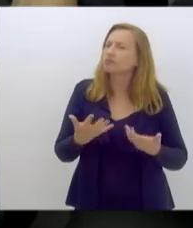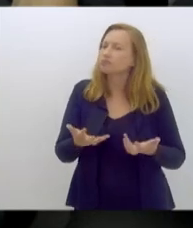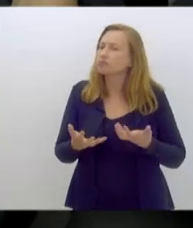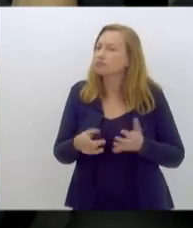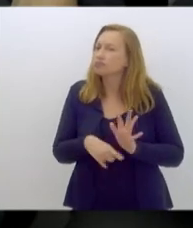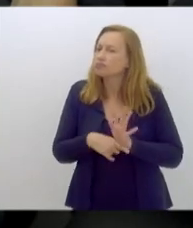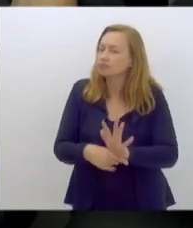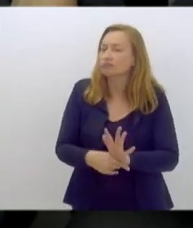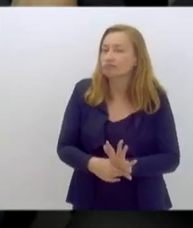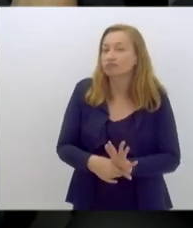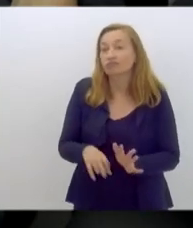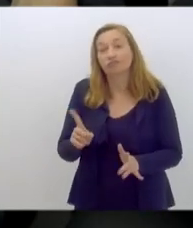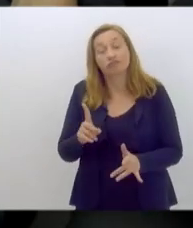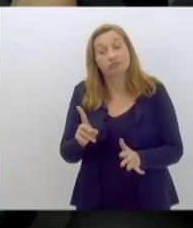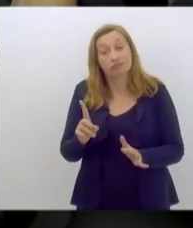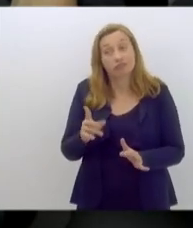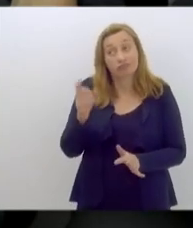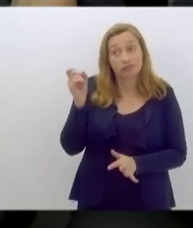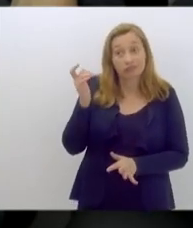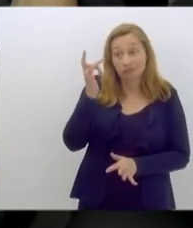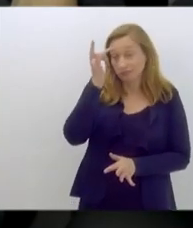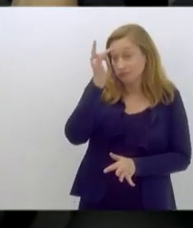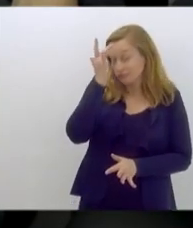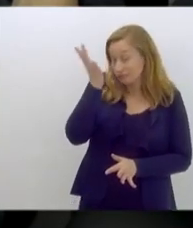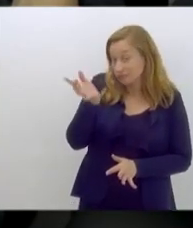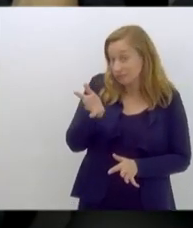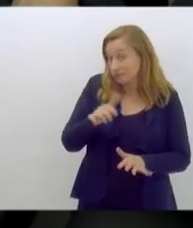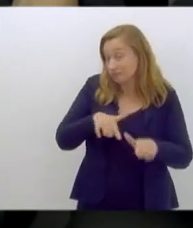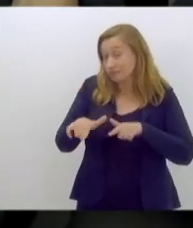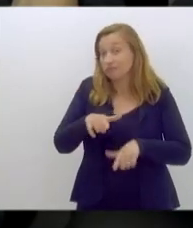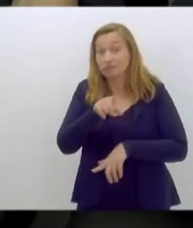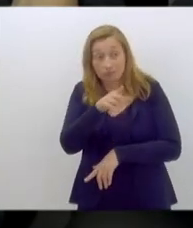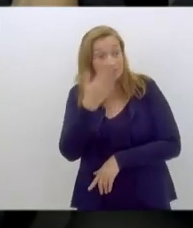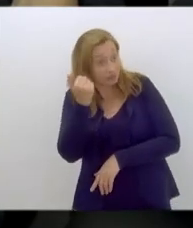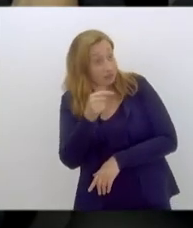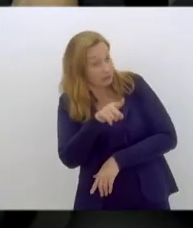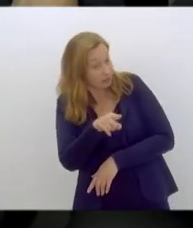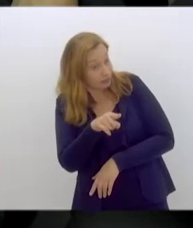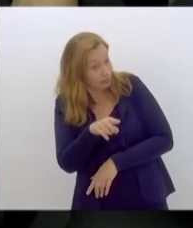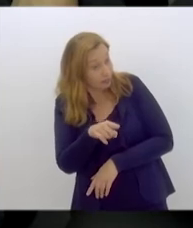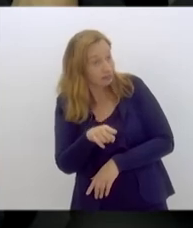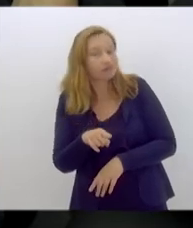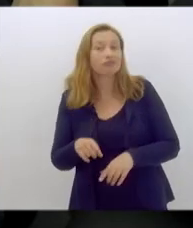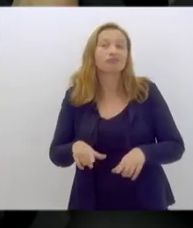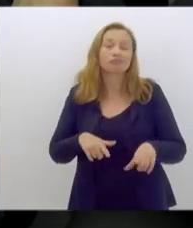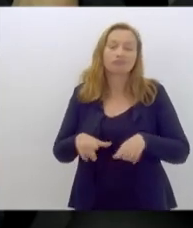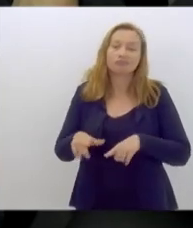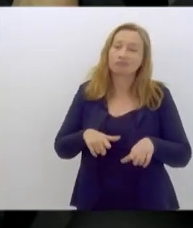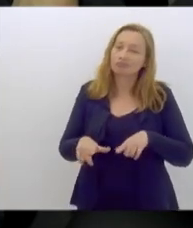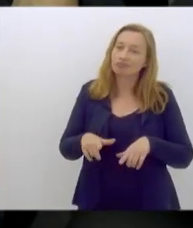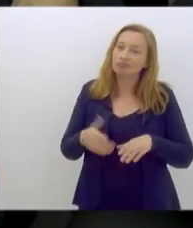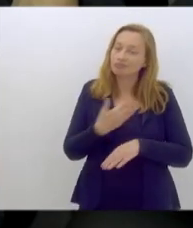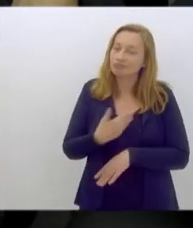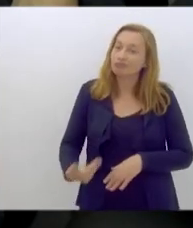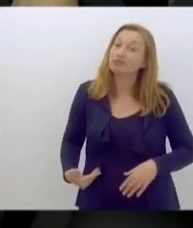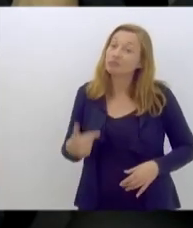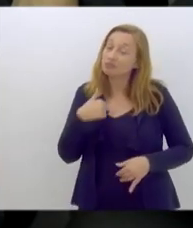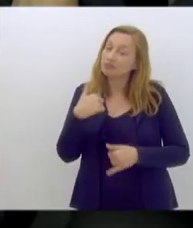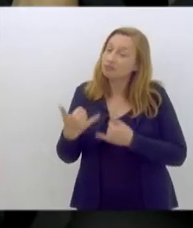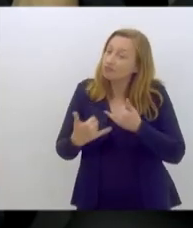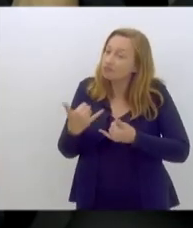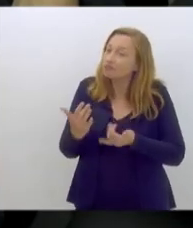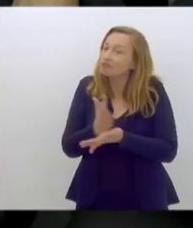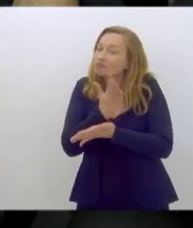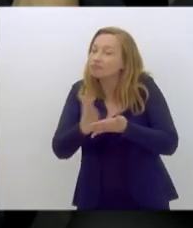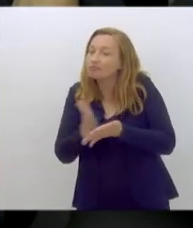não é um trabalho fácil você sabe né Marta que você que que é do serviço público eu sempre brinco dizendo que os